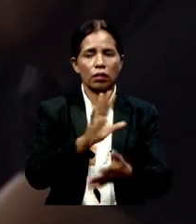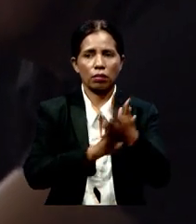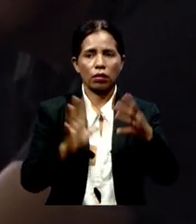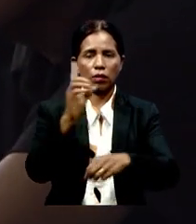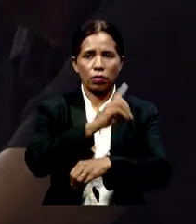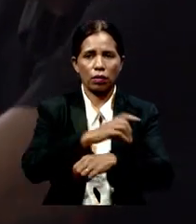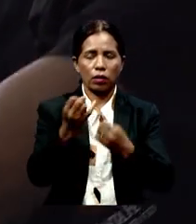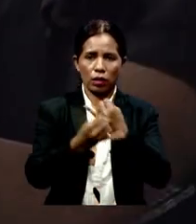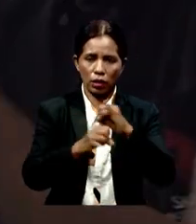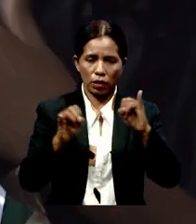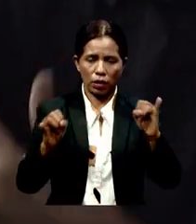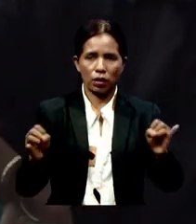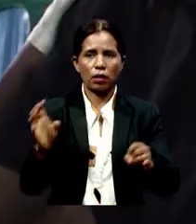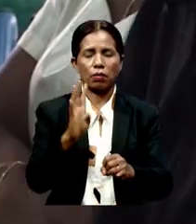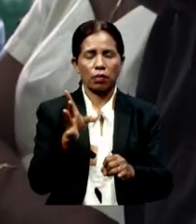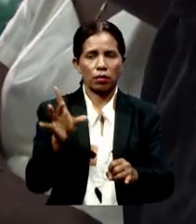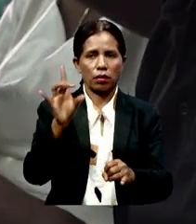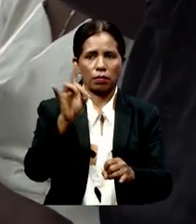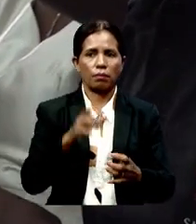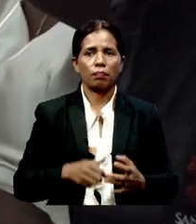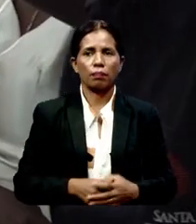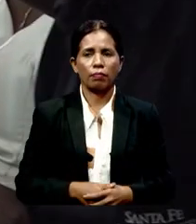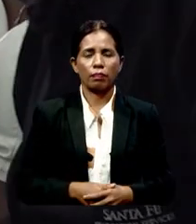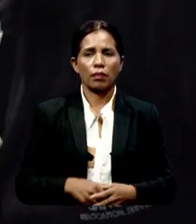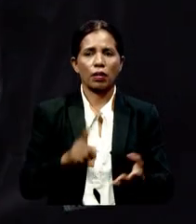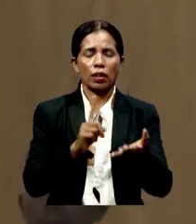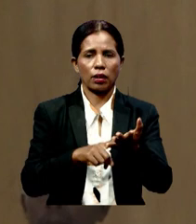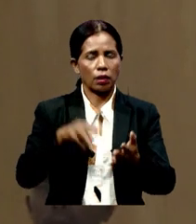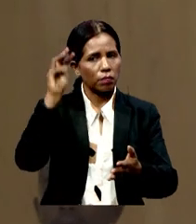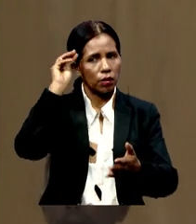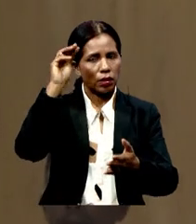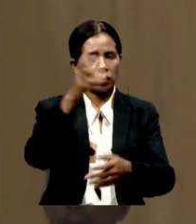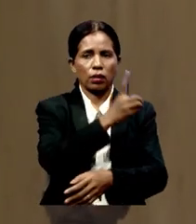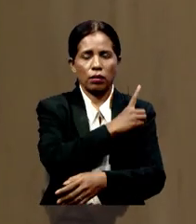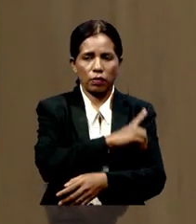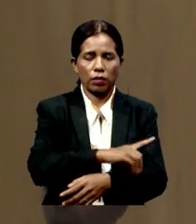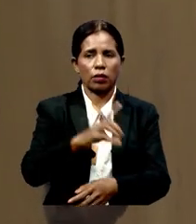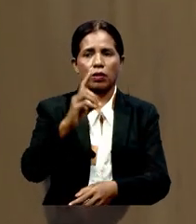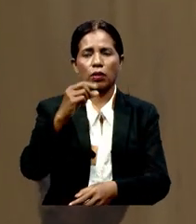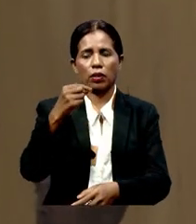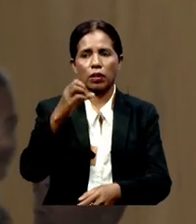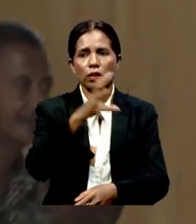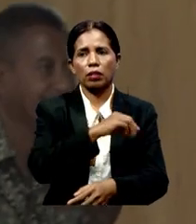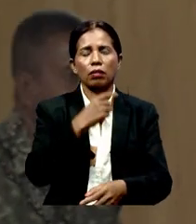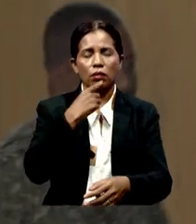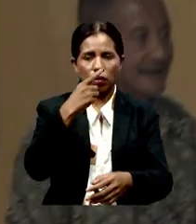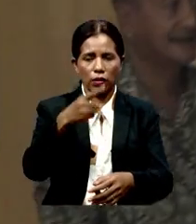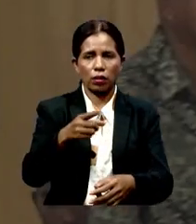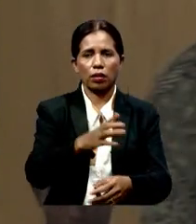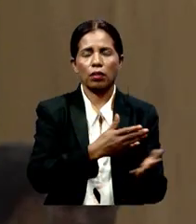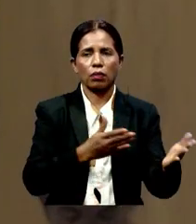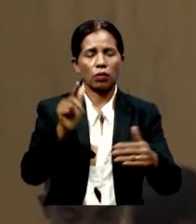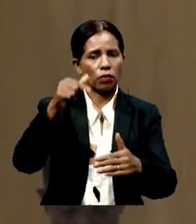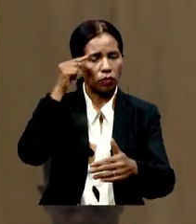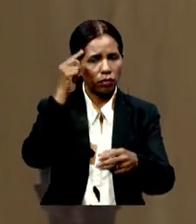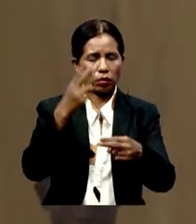lorong proklamasan independensia badala hat nulu resing walu. Ia discurso ministro defesa Donaciano do Rosário Gomes Pedro Clamar foi, lori governo